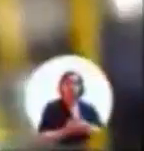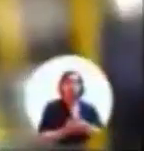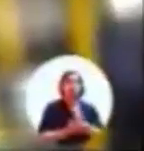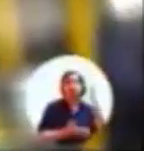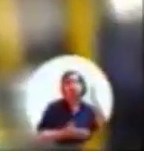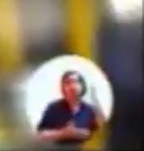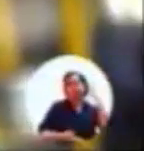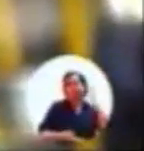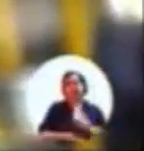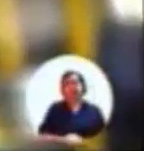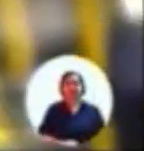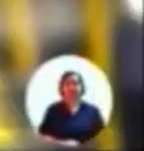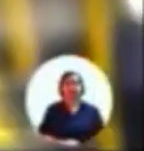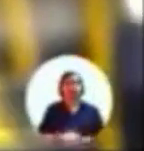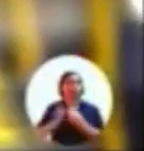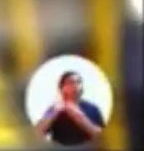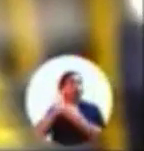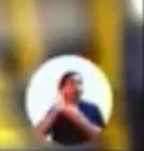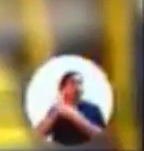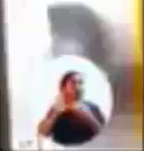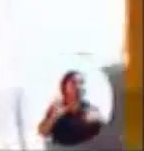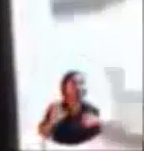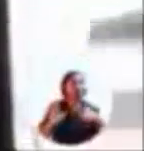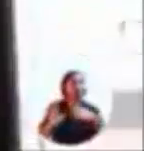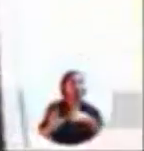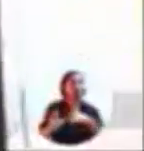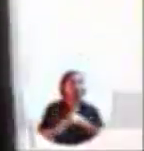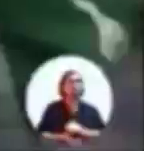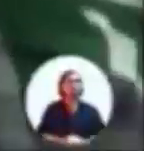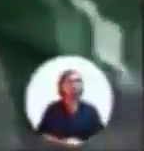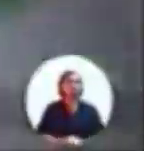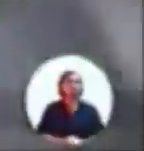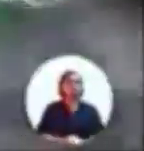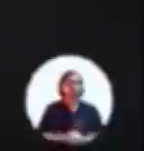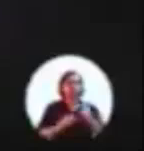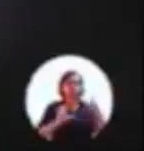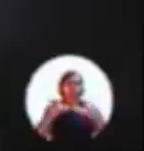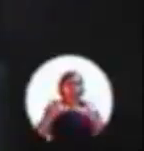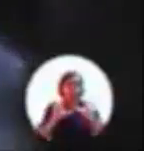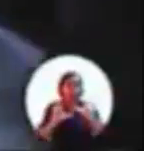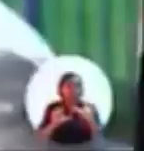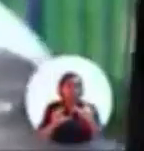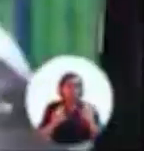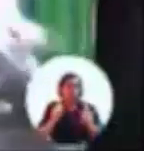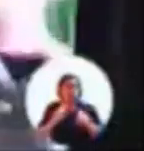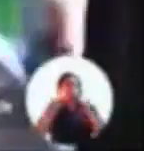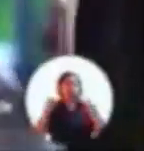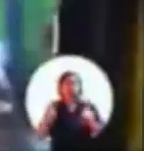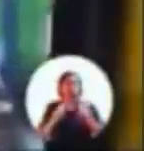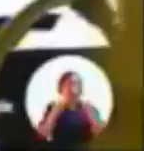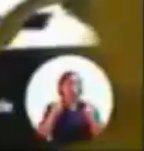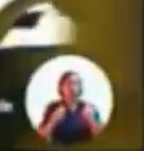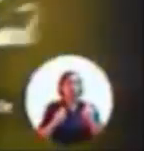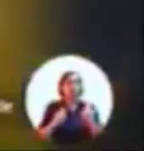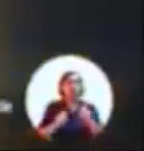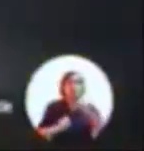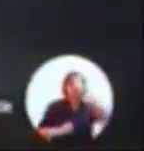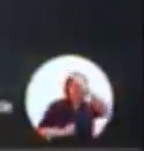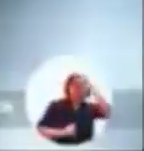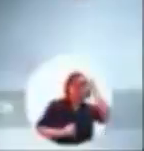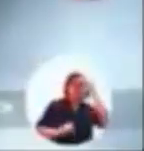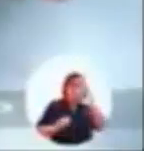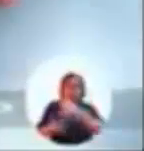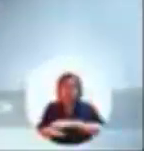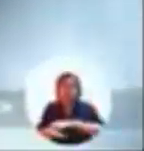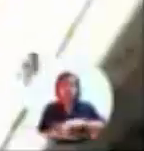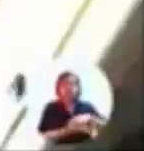Nós estamos aqui hoje sentindo na pele que os cuiabanos sofrem todo dia para ir e voltar do seu trabalho. Não dá mais para aceitar ônibus